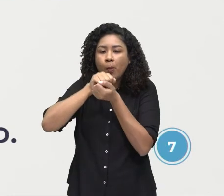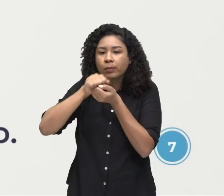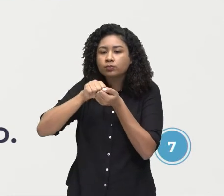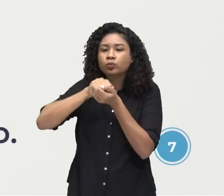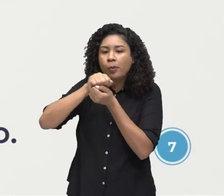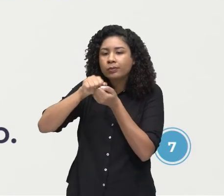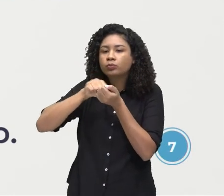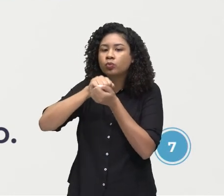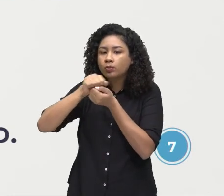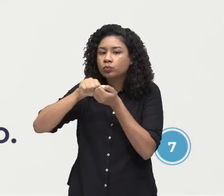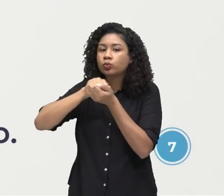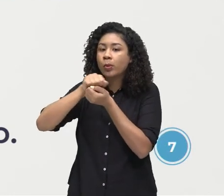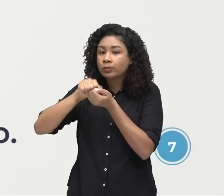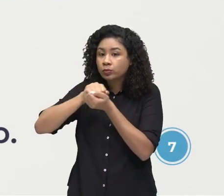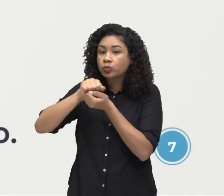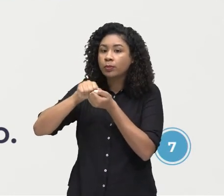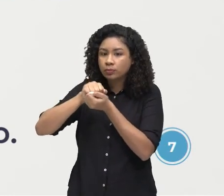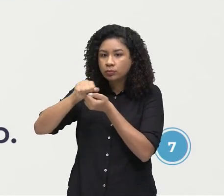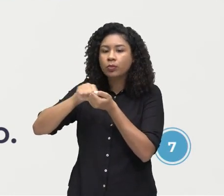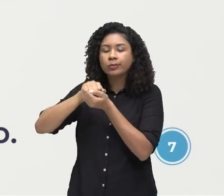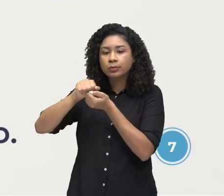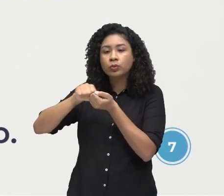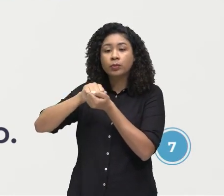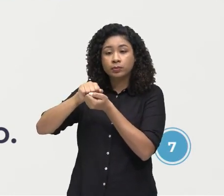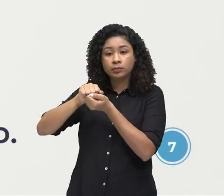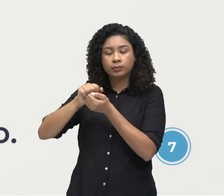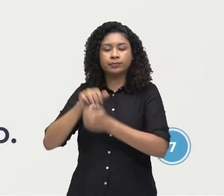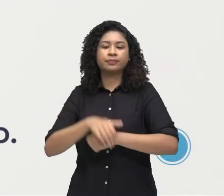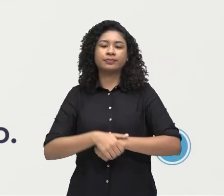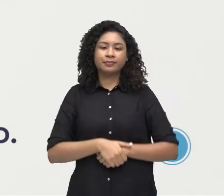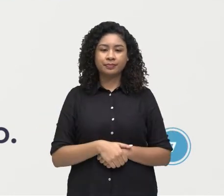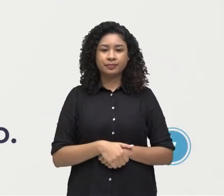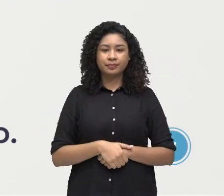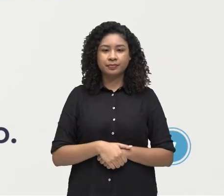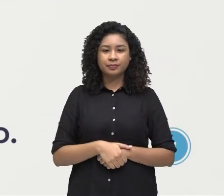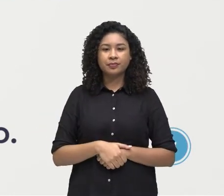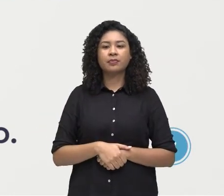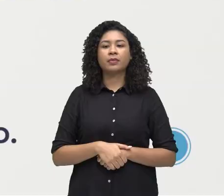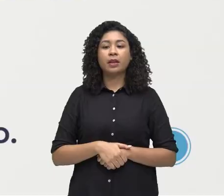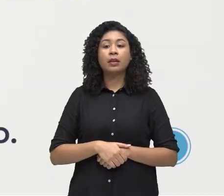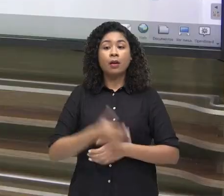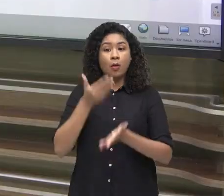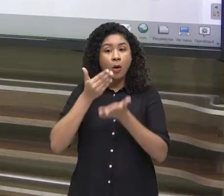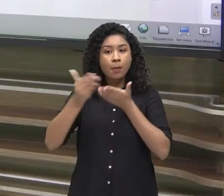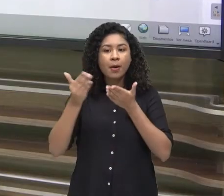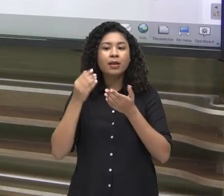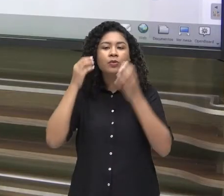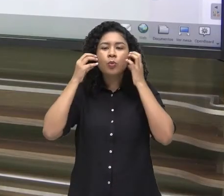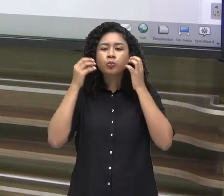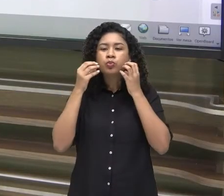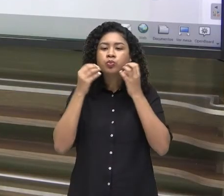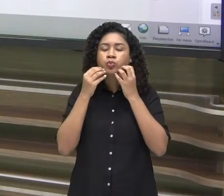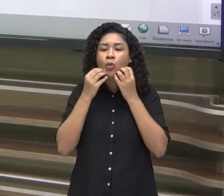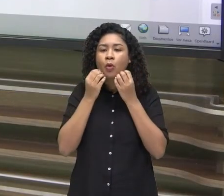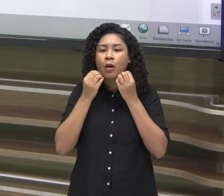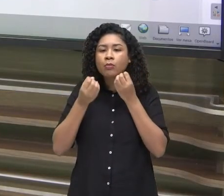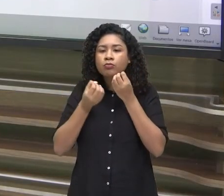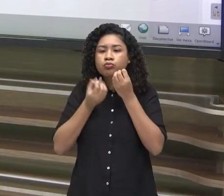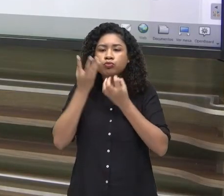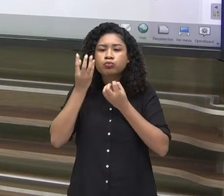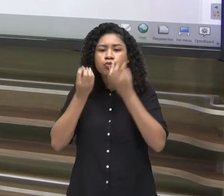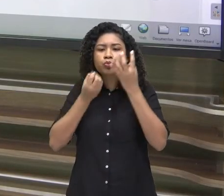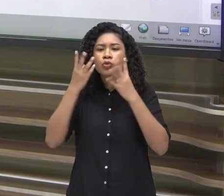os dentes, né? A boca e os dentes estão triturando ali os alimentos. E aí a gente começa a produzir a saliva. Na saliva a gente vai ter